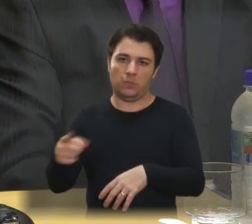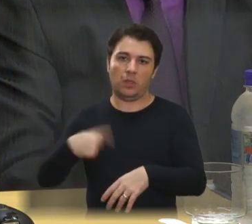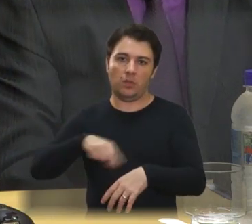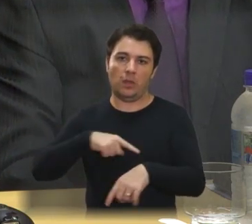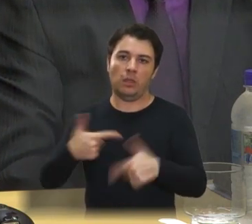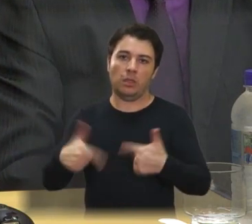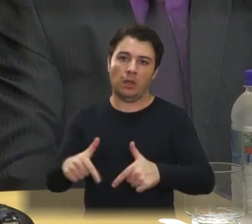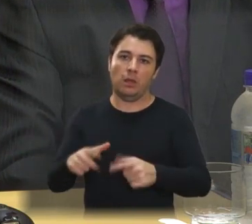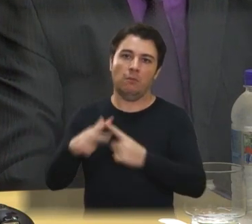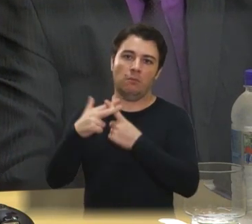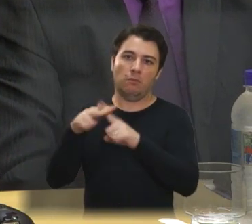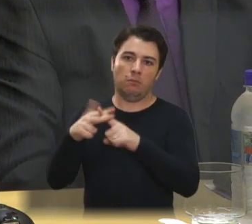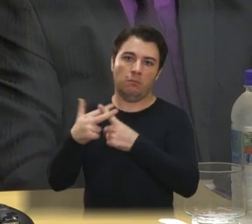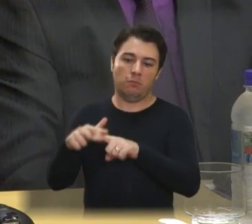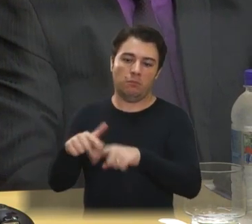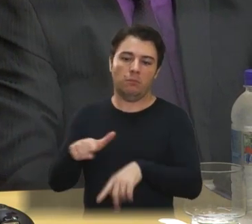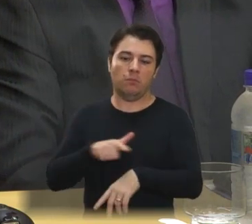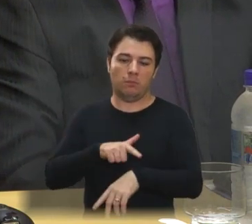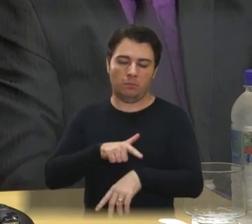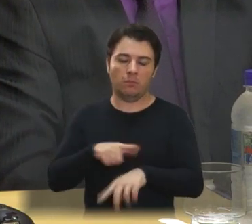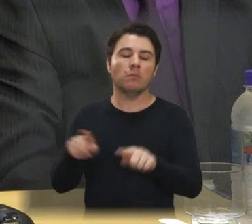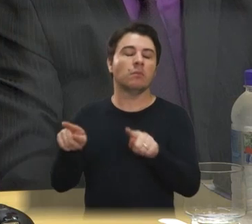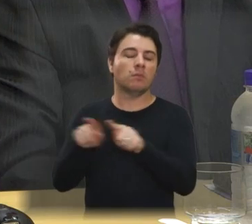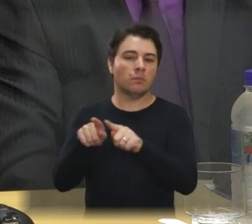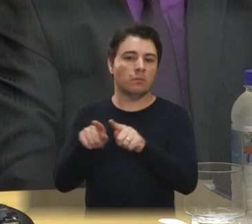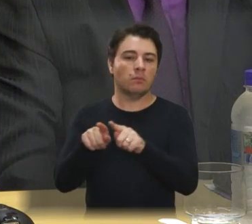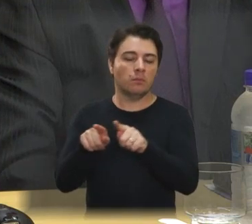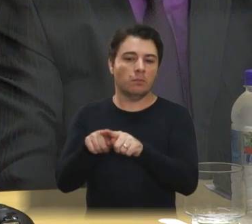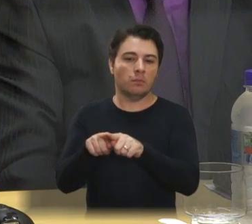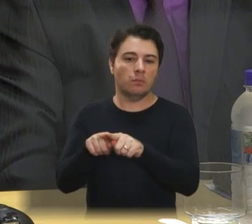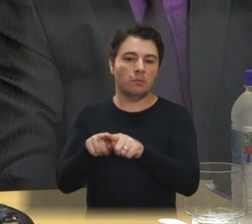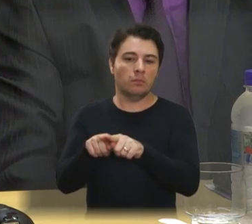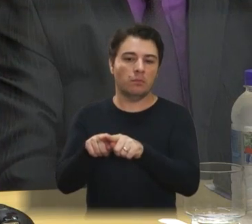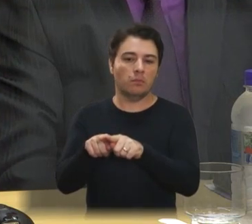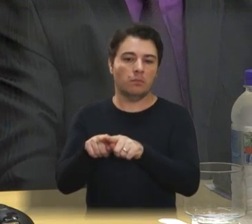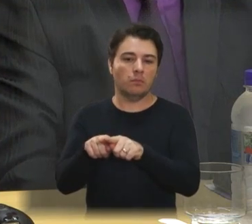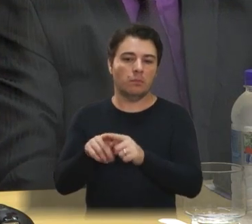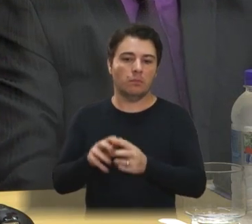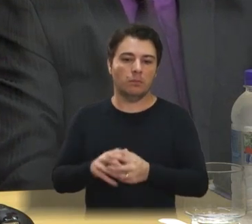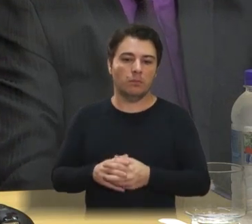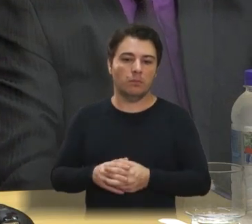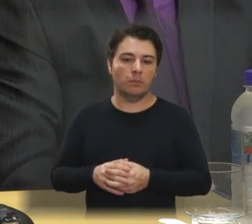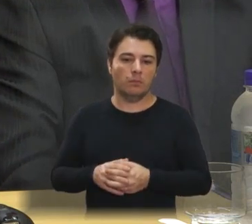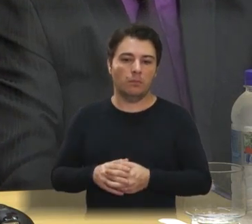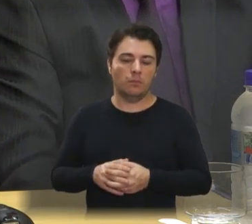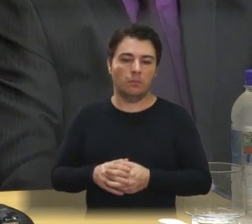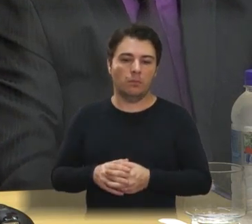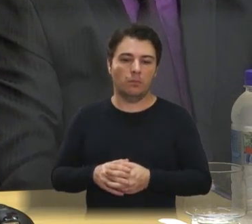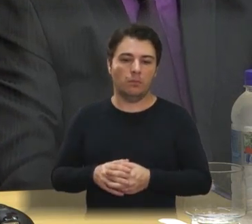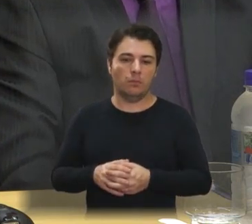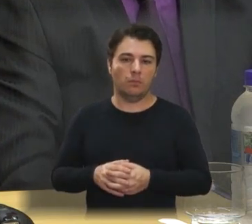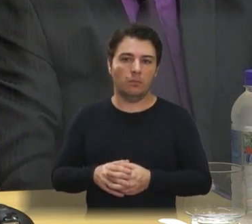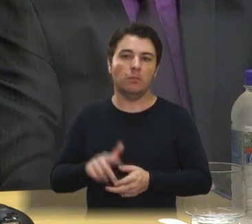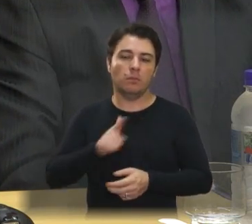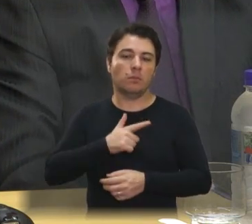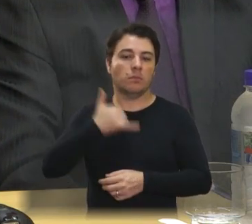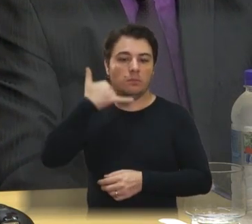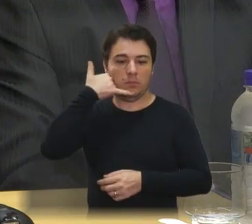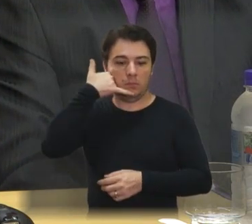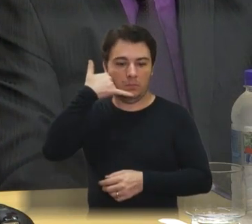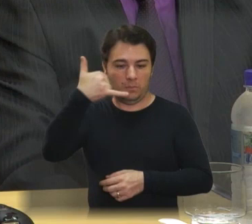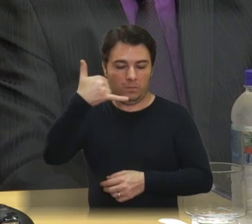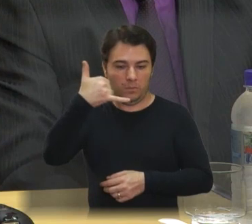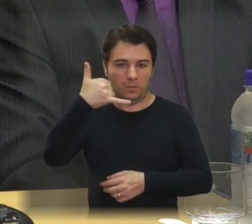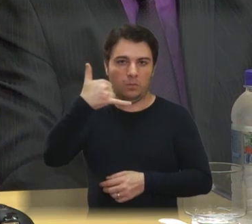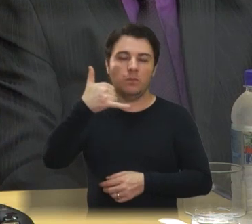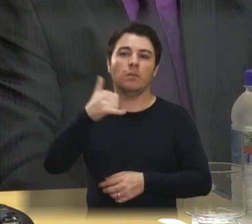e nós temos também temos também um telefone